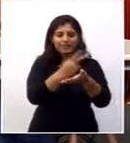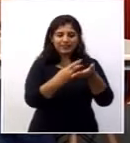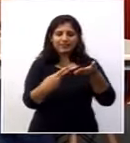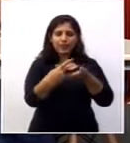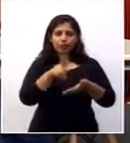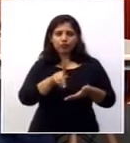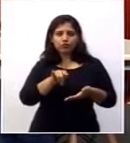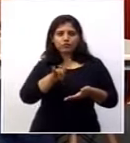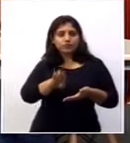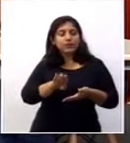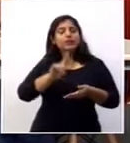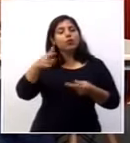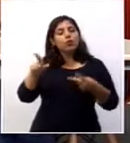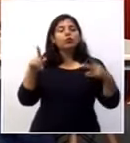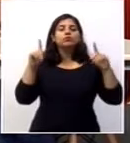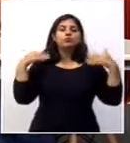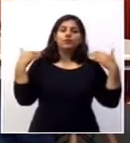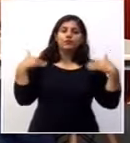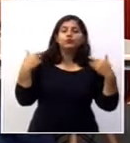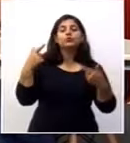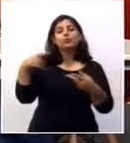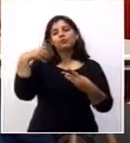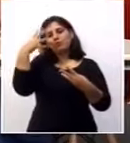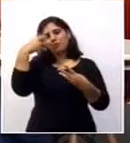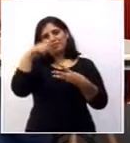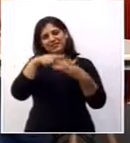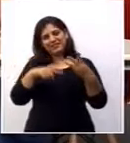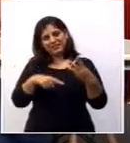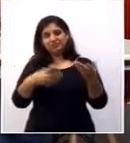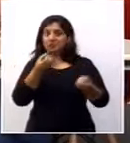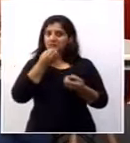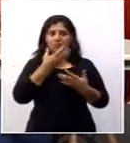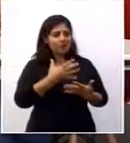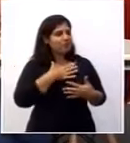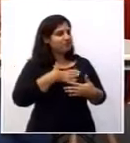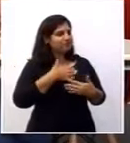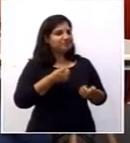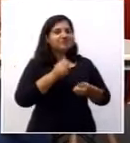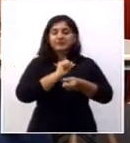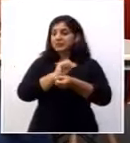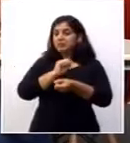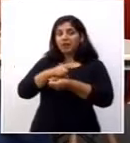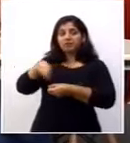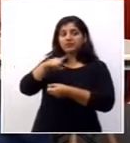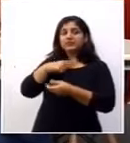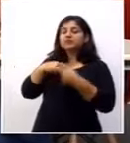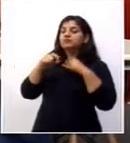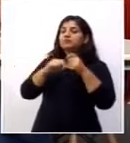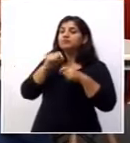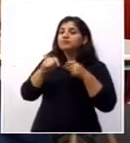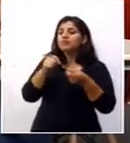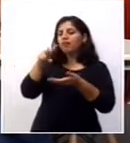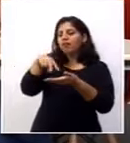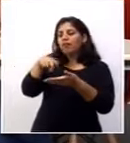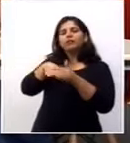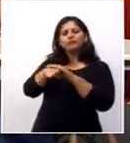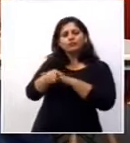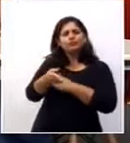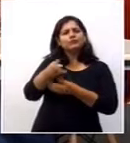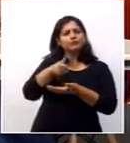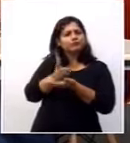Depois Nossa! vem aventuras e romance. Nossa, que bom! Que bom! Eu espero que vocês permaneçam com esse hábito de leitura,